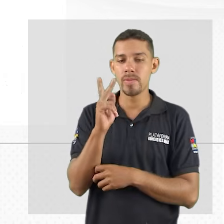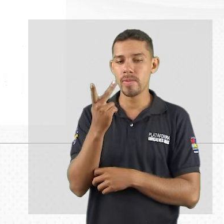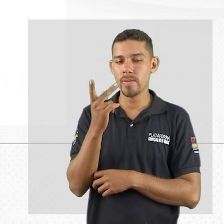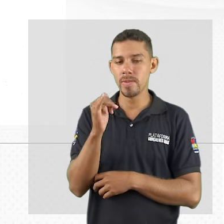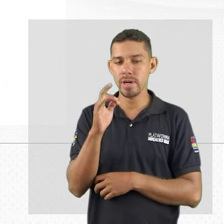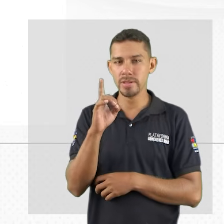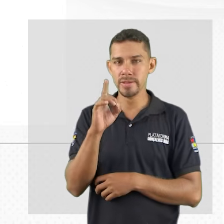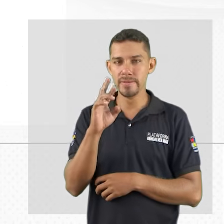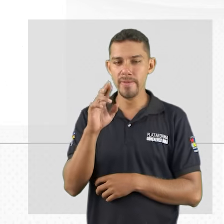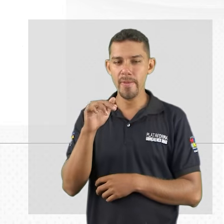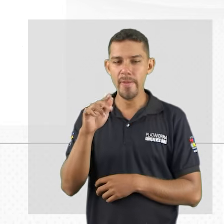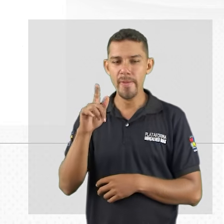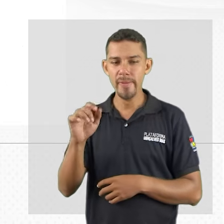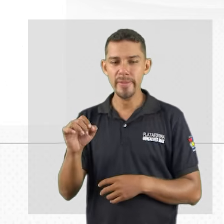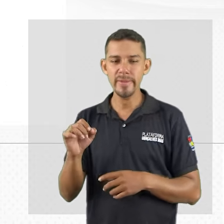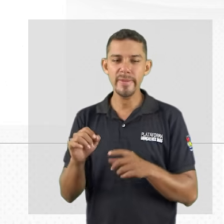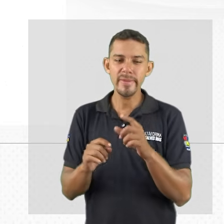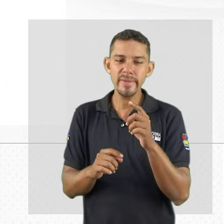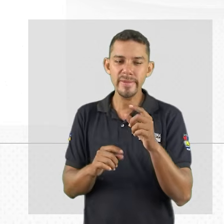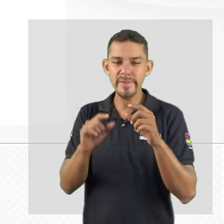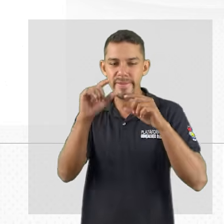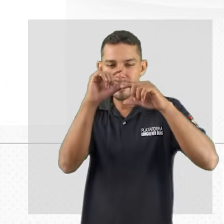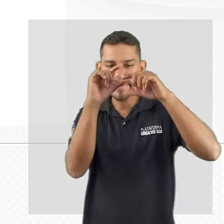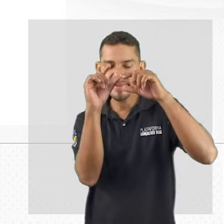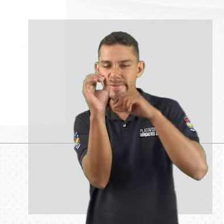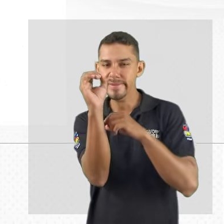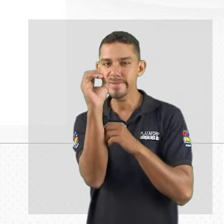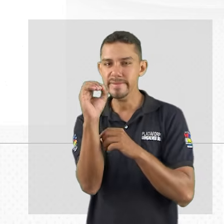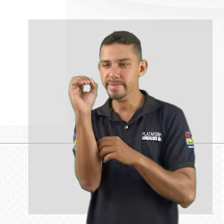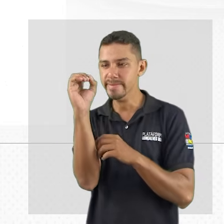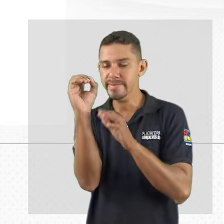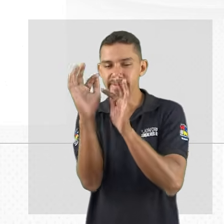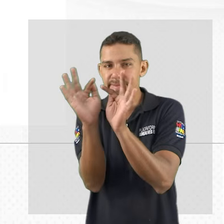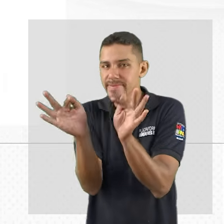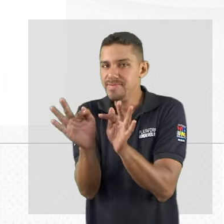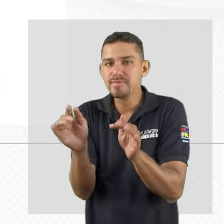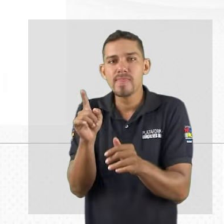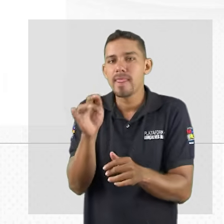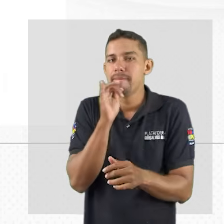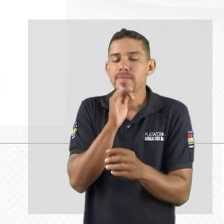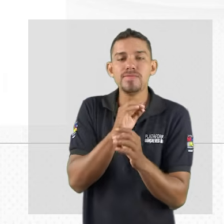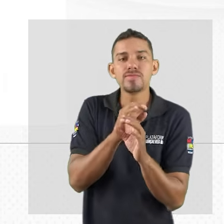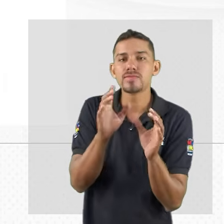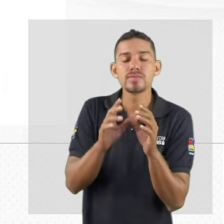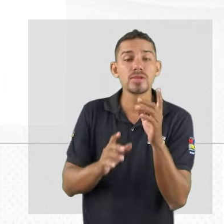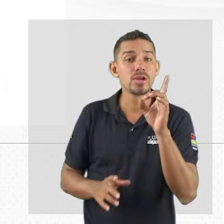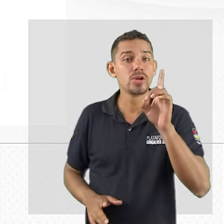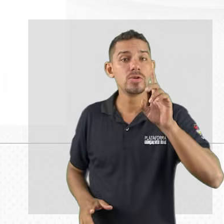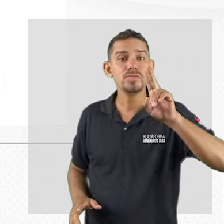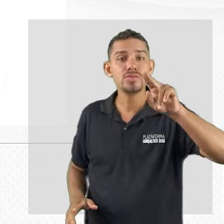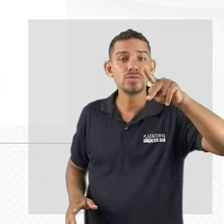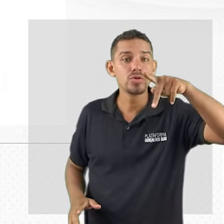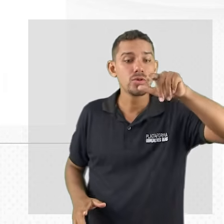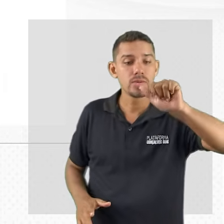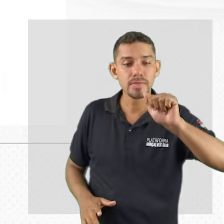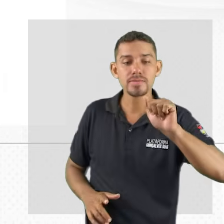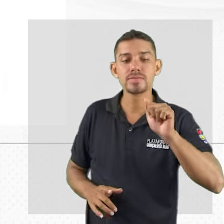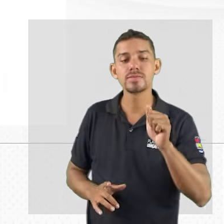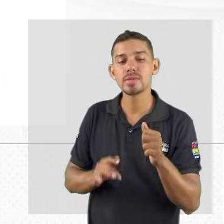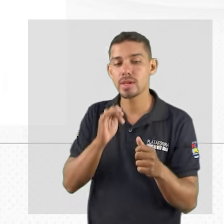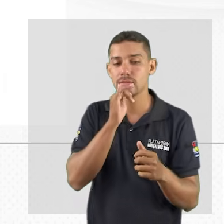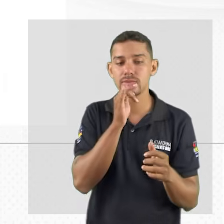o DNA, ele se transforma em uma única molécula simples, sem ser uma molécula dupla, para que a enzima